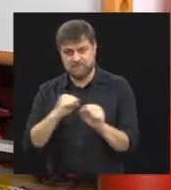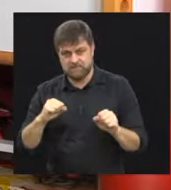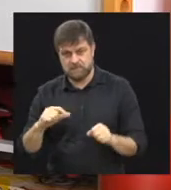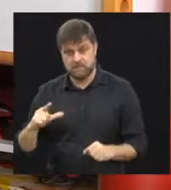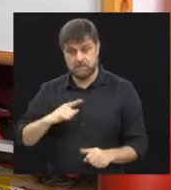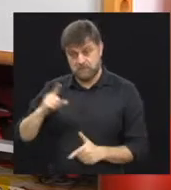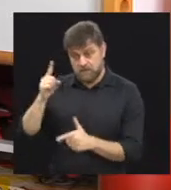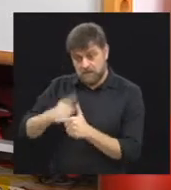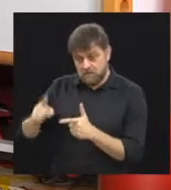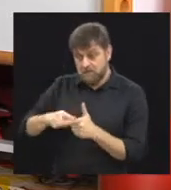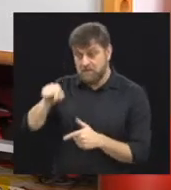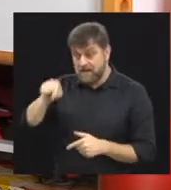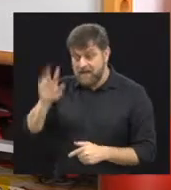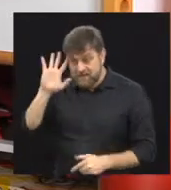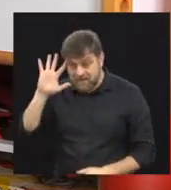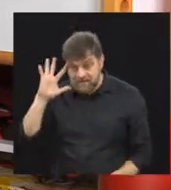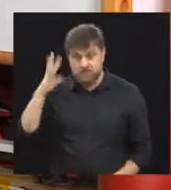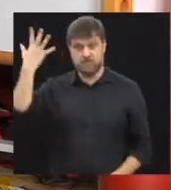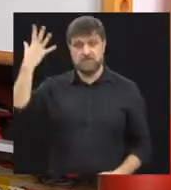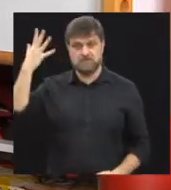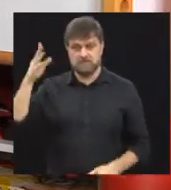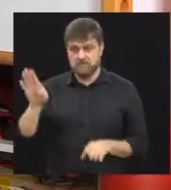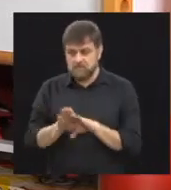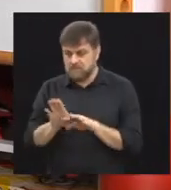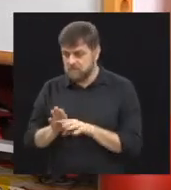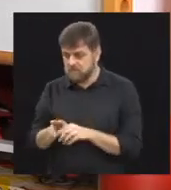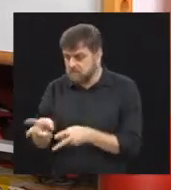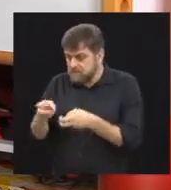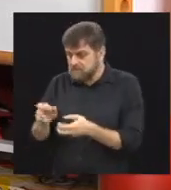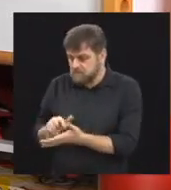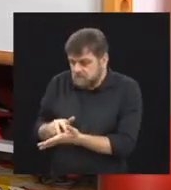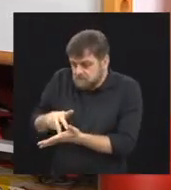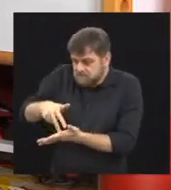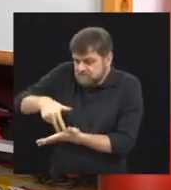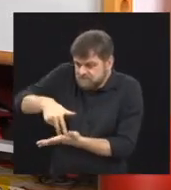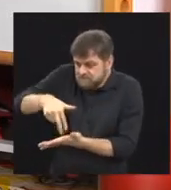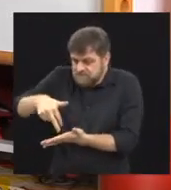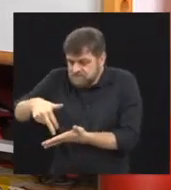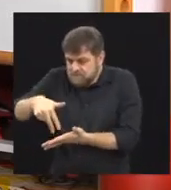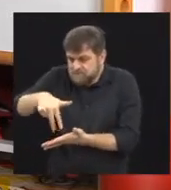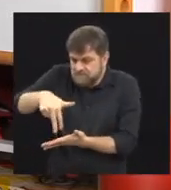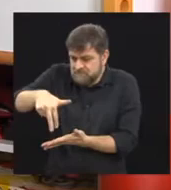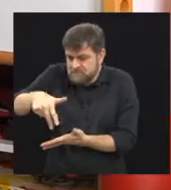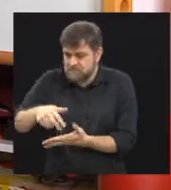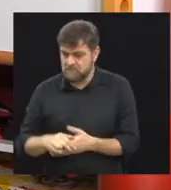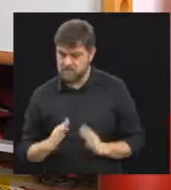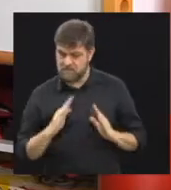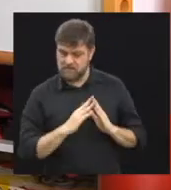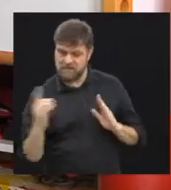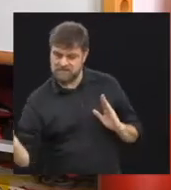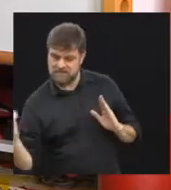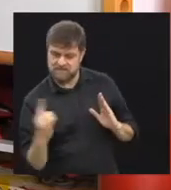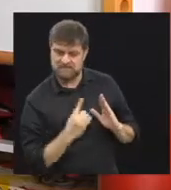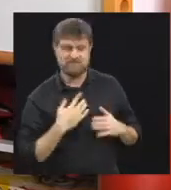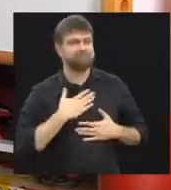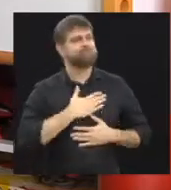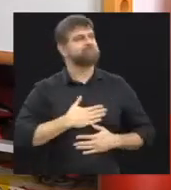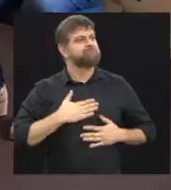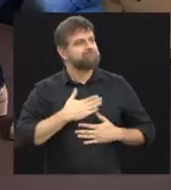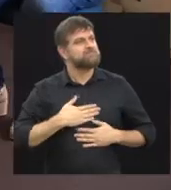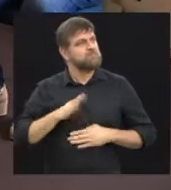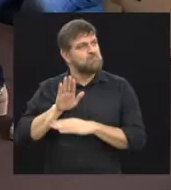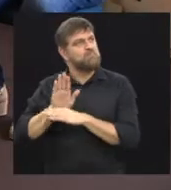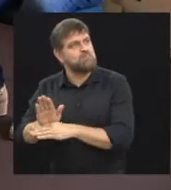como também a solução, né? Esse passo que uma criança deu, o dia que você volta para casa do trabalho, realizado, completo,